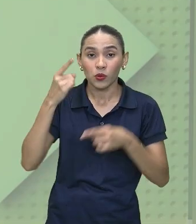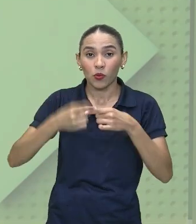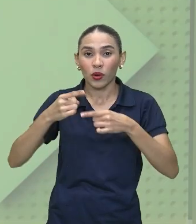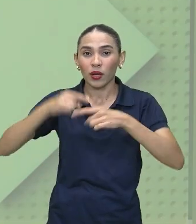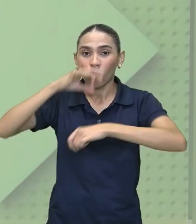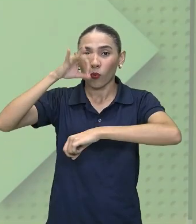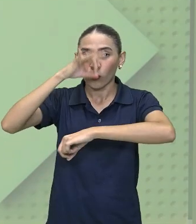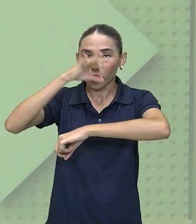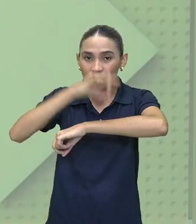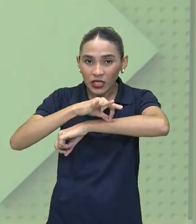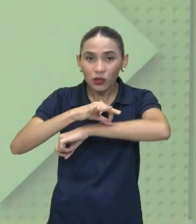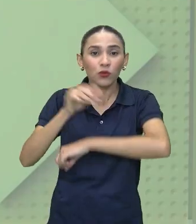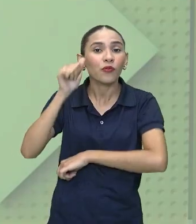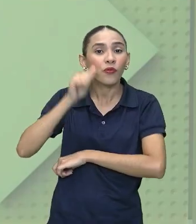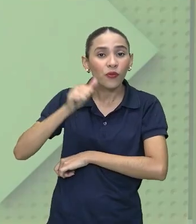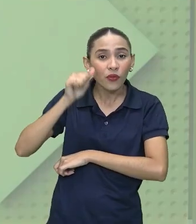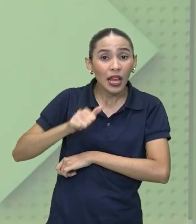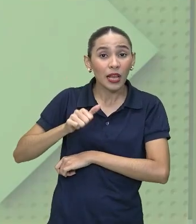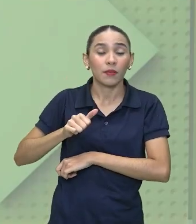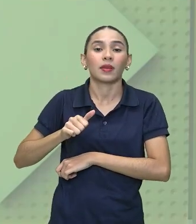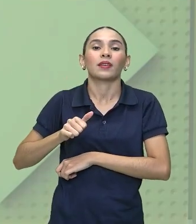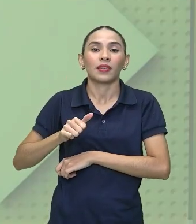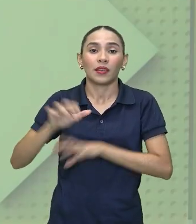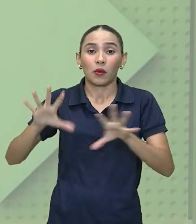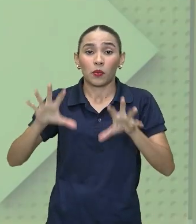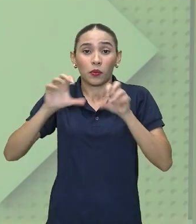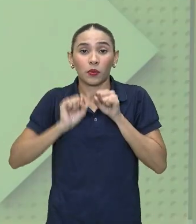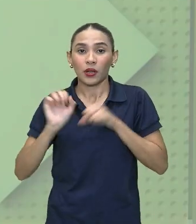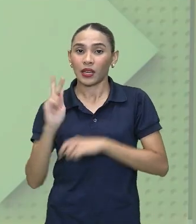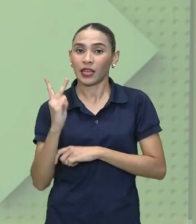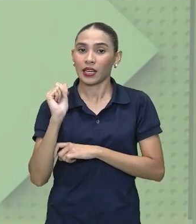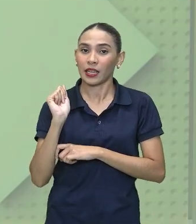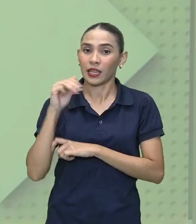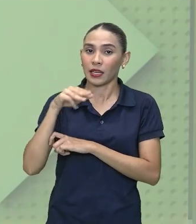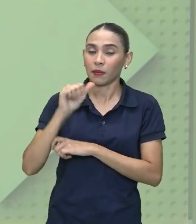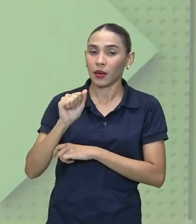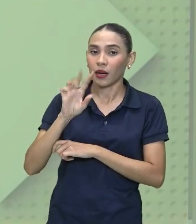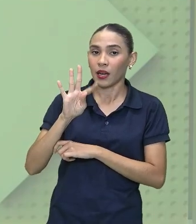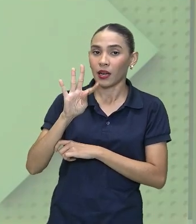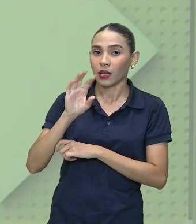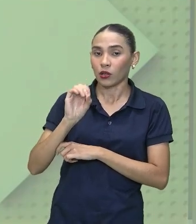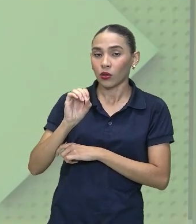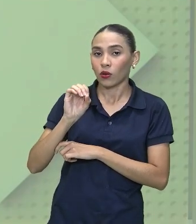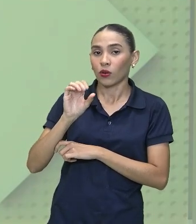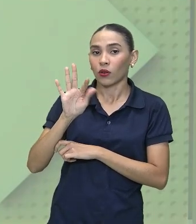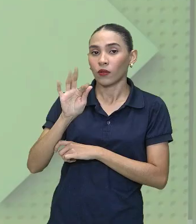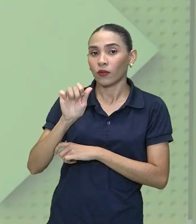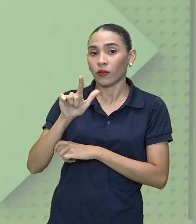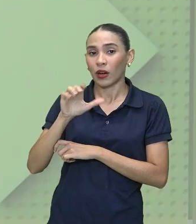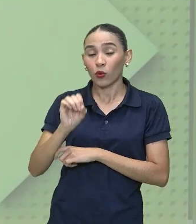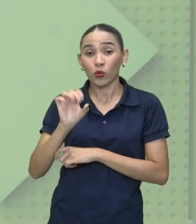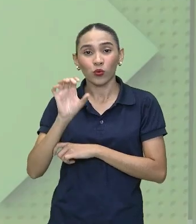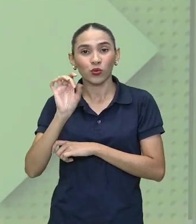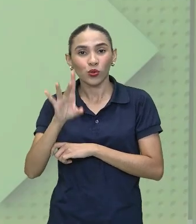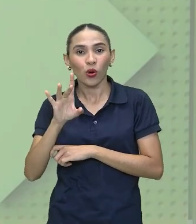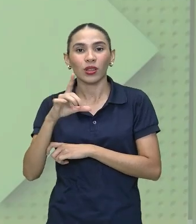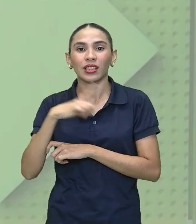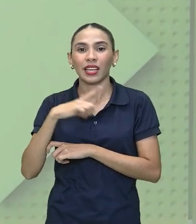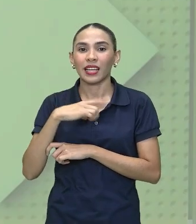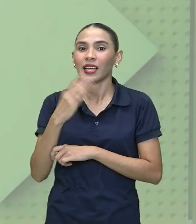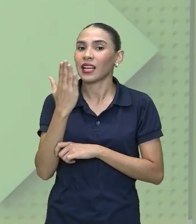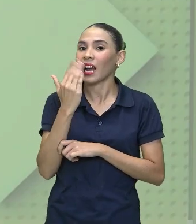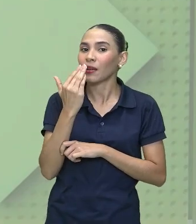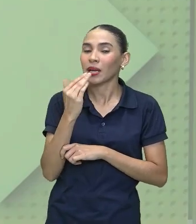fêmea do mosquito é que é hematófaga, ou seja, apenas a fêmea se alimenta